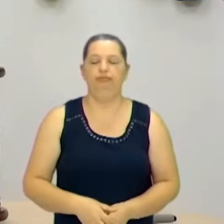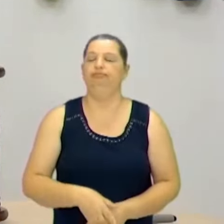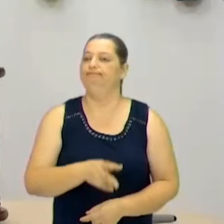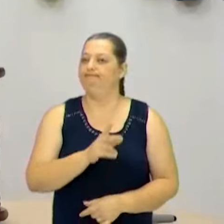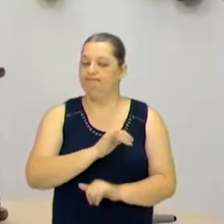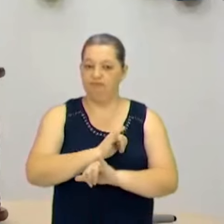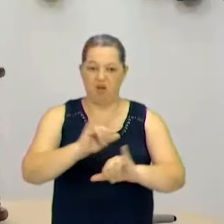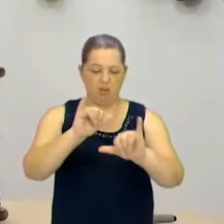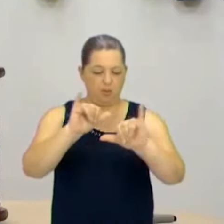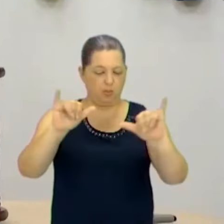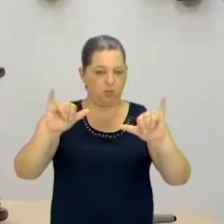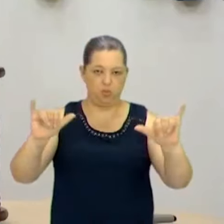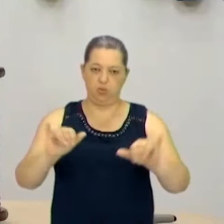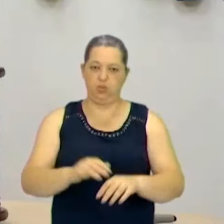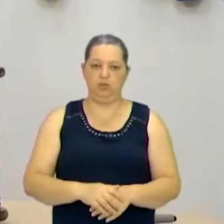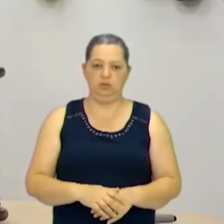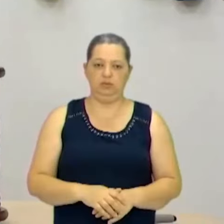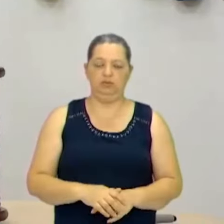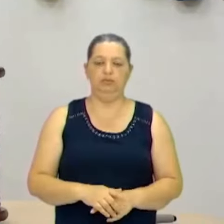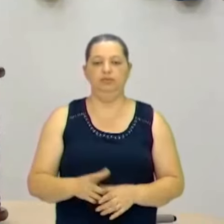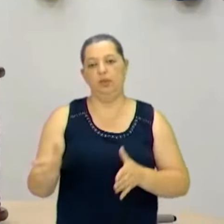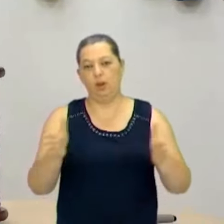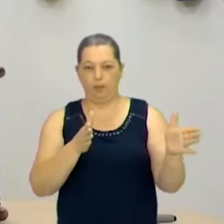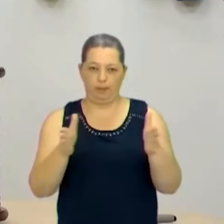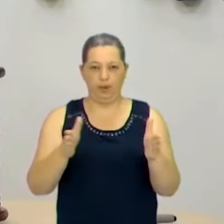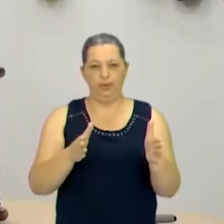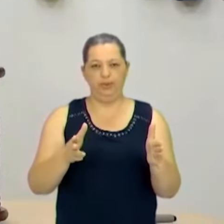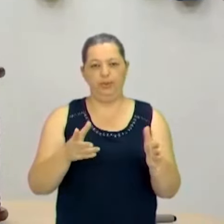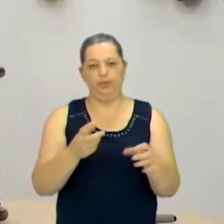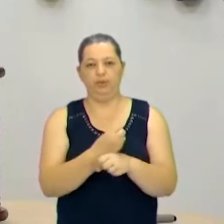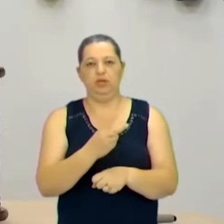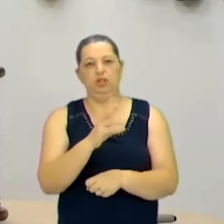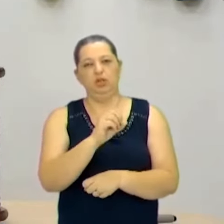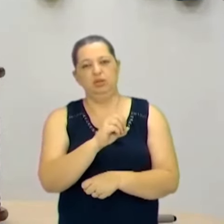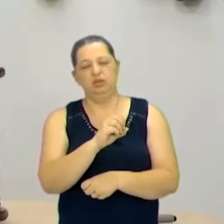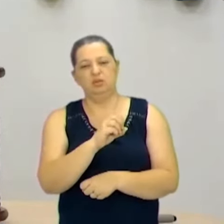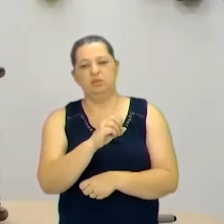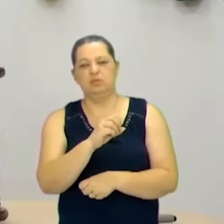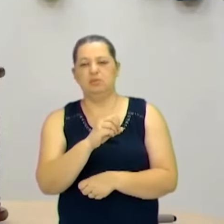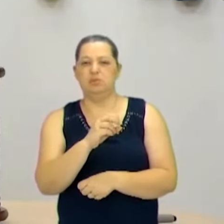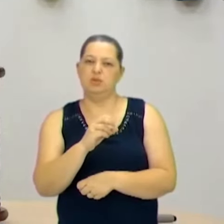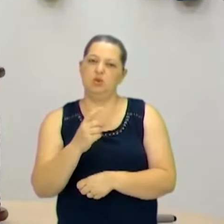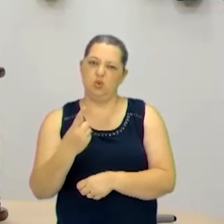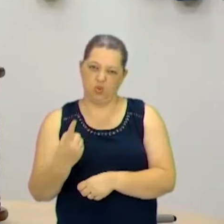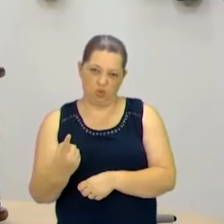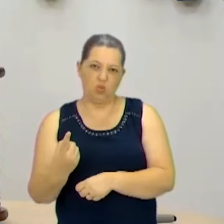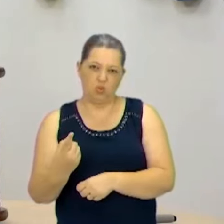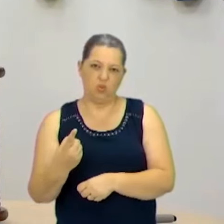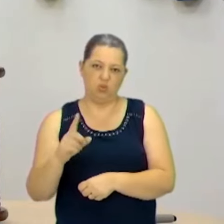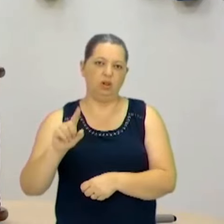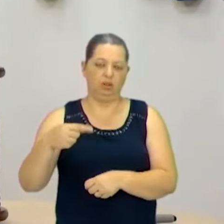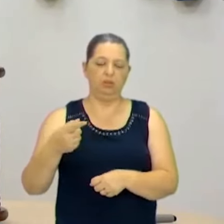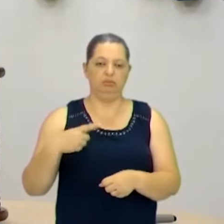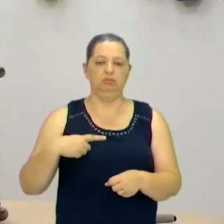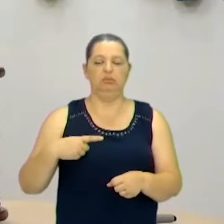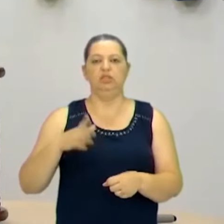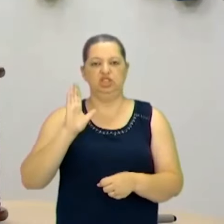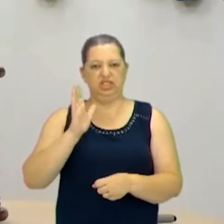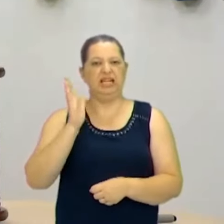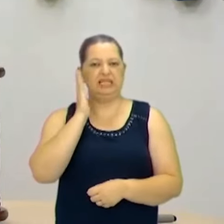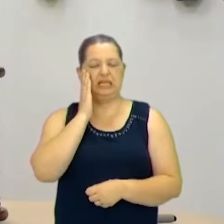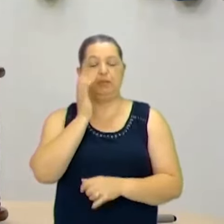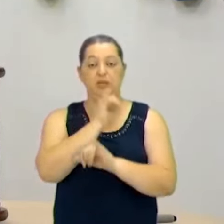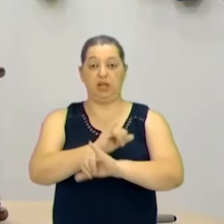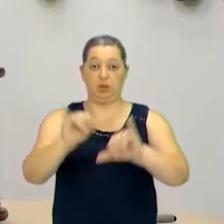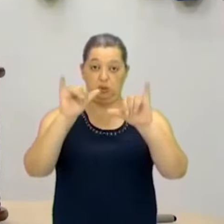né? Então, quem viveu aí esses anos, né, anos 2001 e para frente, ouviu falar das Torres Gêmeas. E aí eu vou